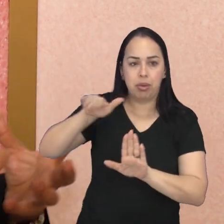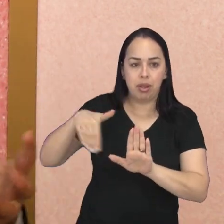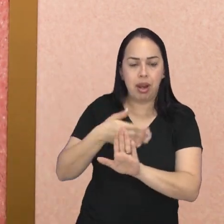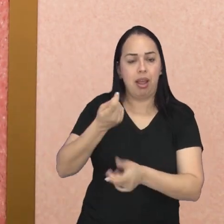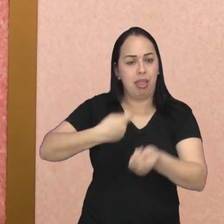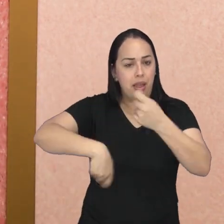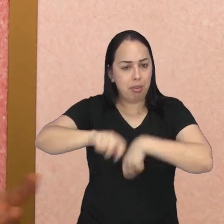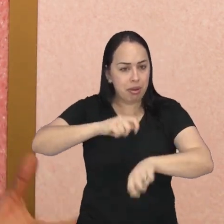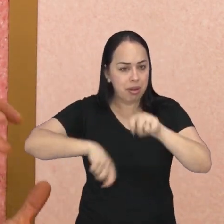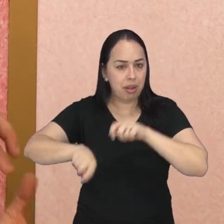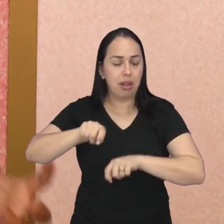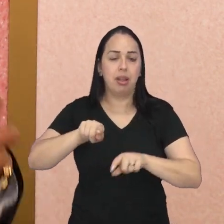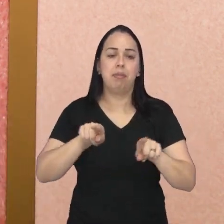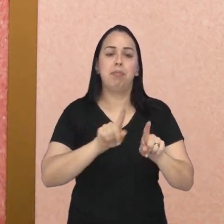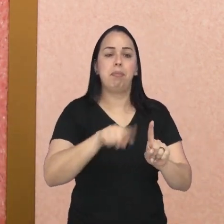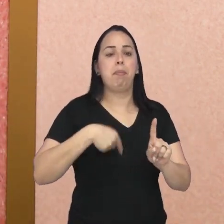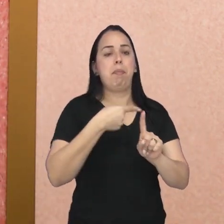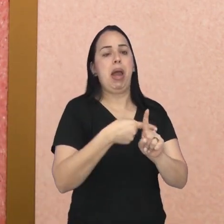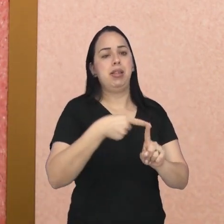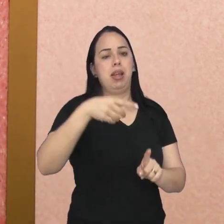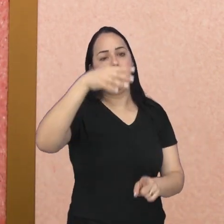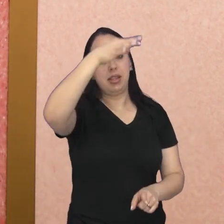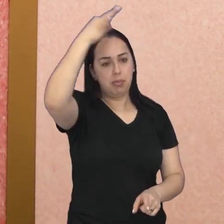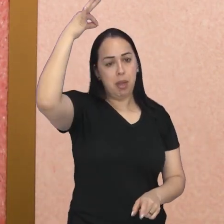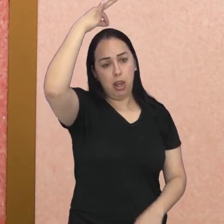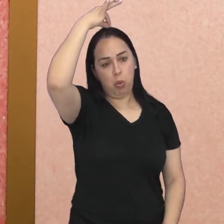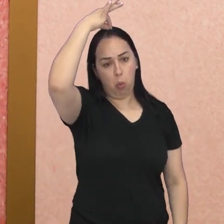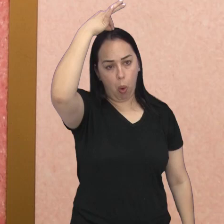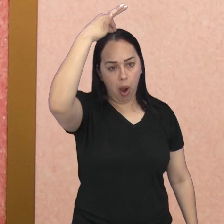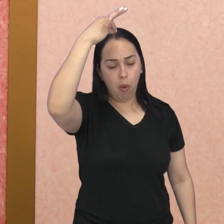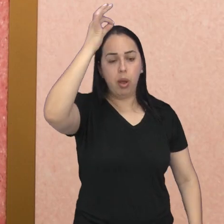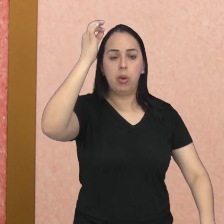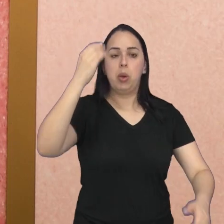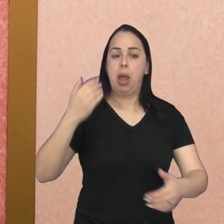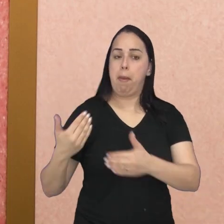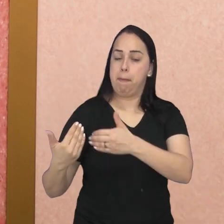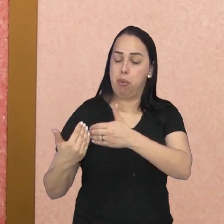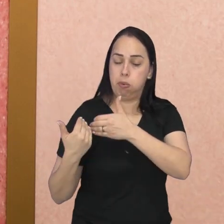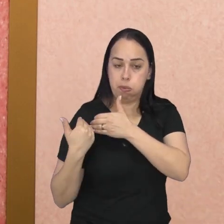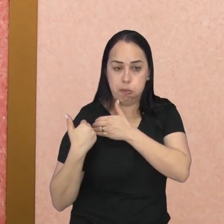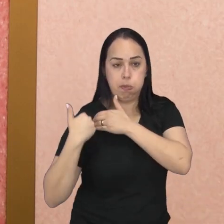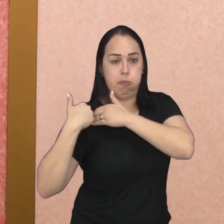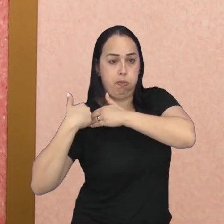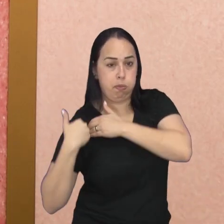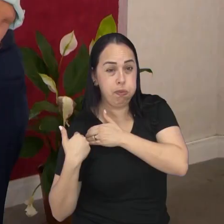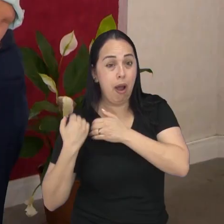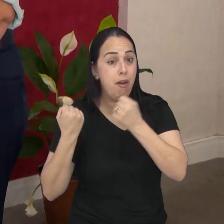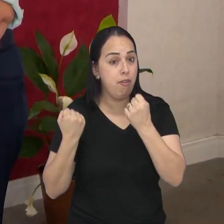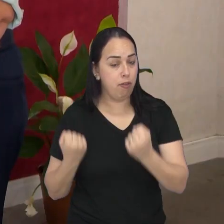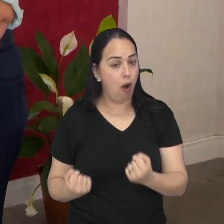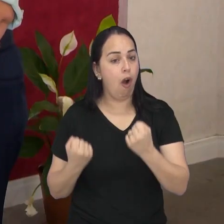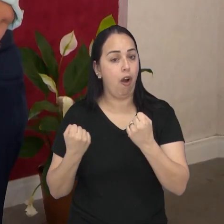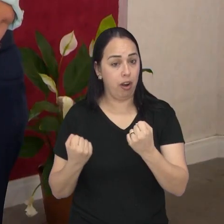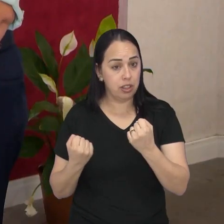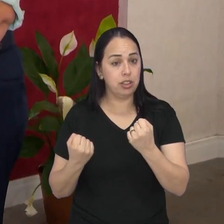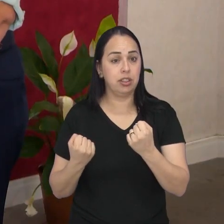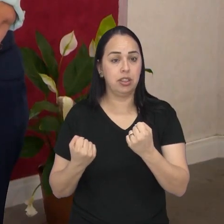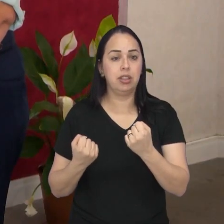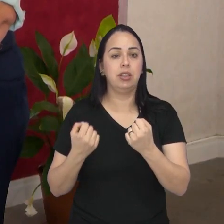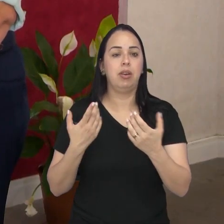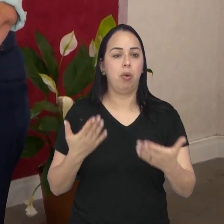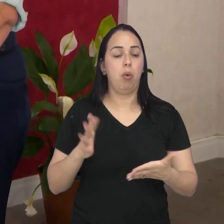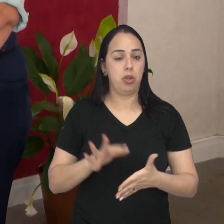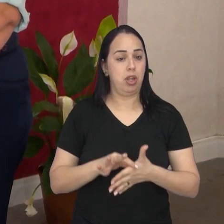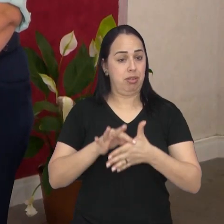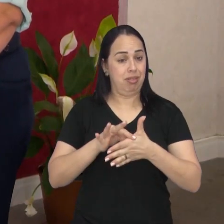parte administrativa e a parte espiritual e pastoral, né? Então é muito exigente ser padre hoje,